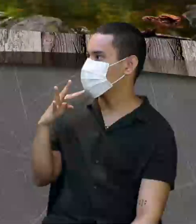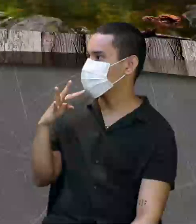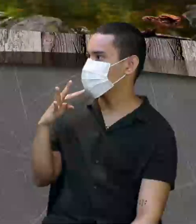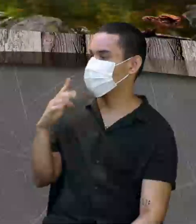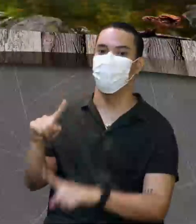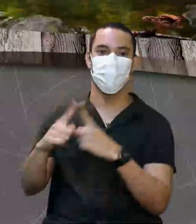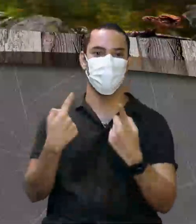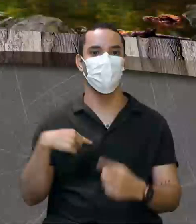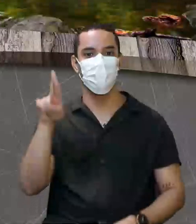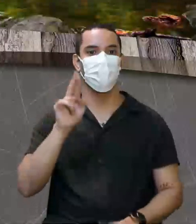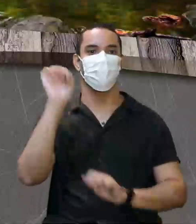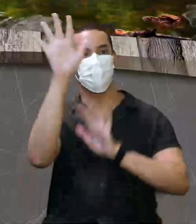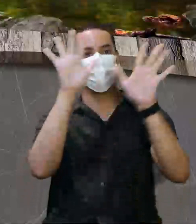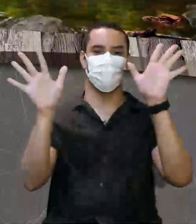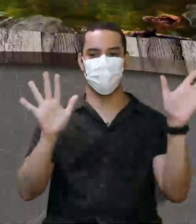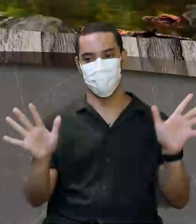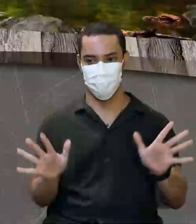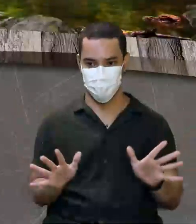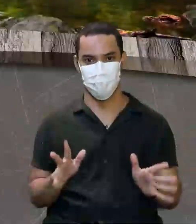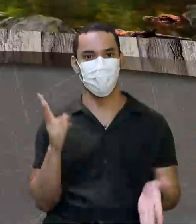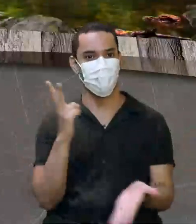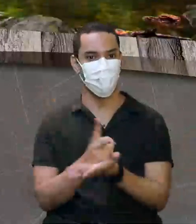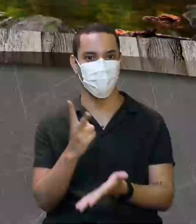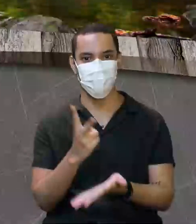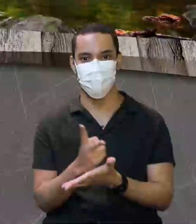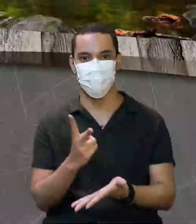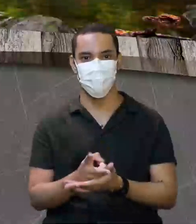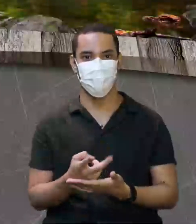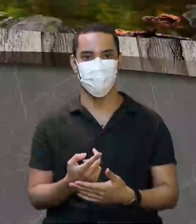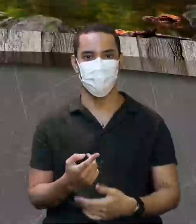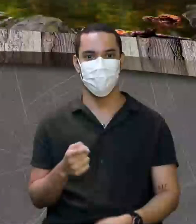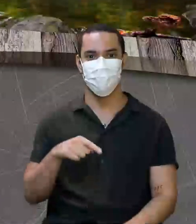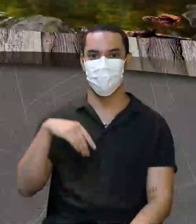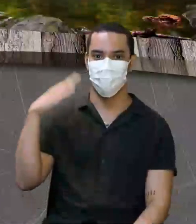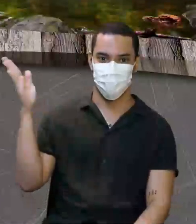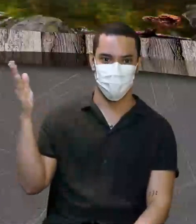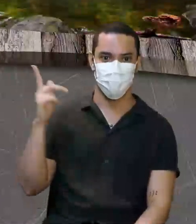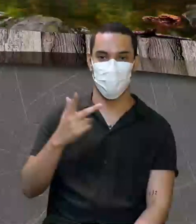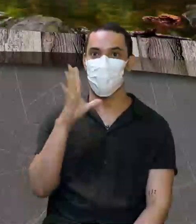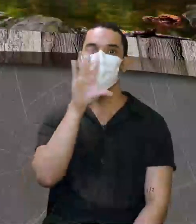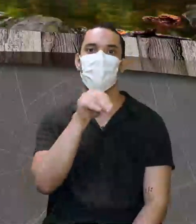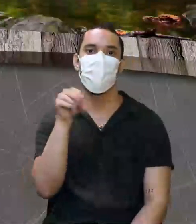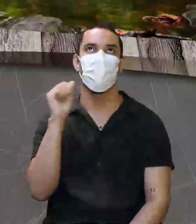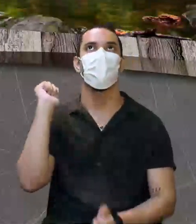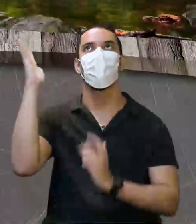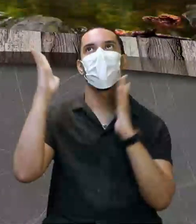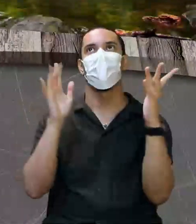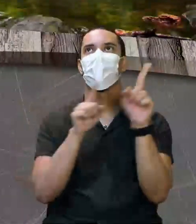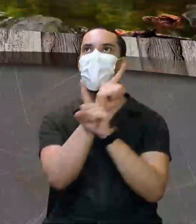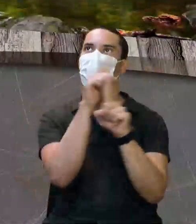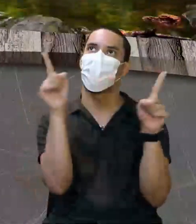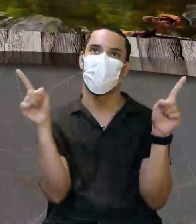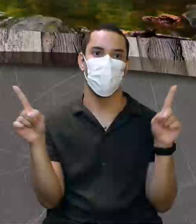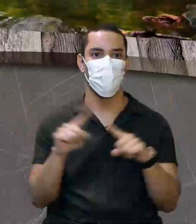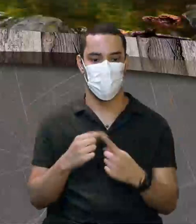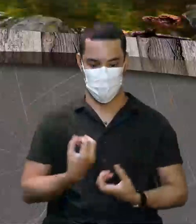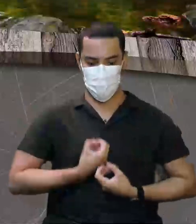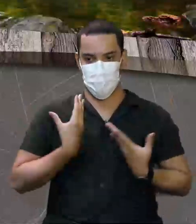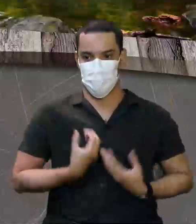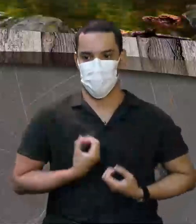mas gesticula de todo jeito, né? Fala com a mão, com o corpo. Eu sou uma dessas que fala com a mão, com o corpo, tudo. Mas, enfim,